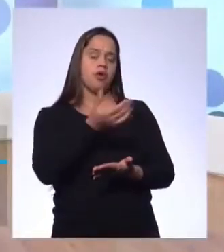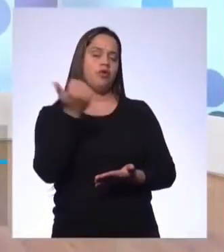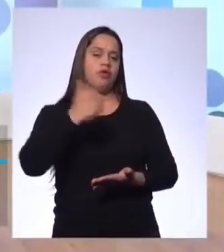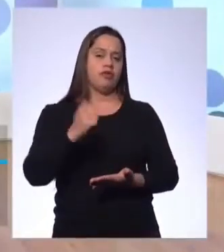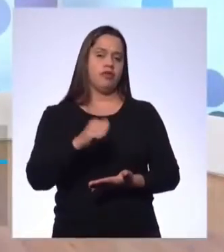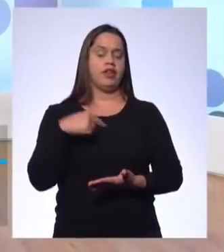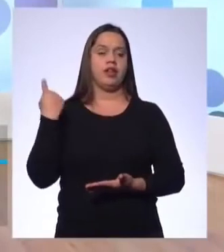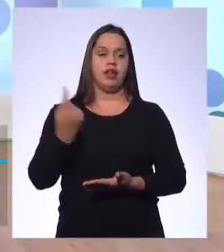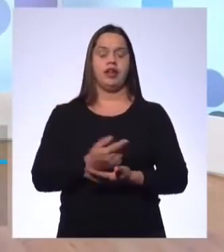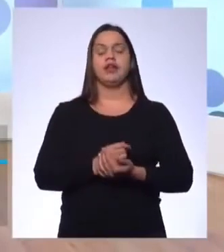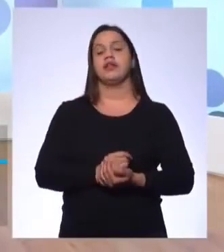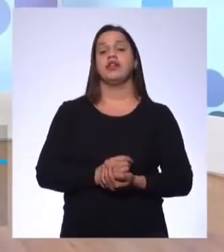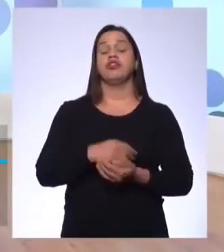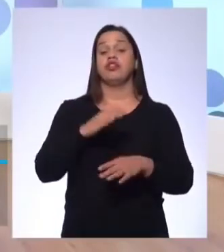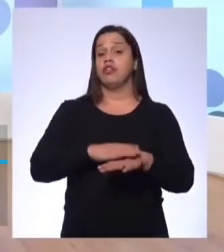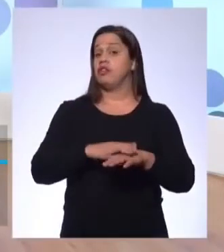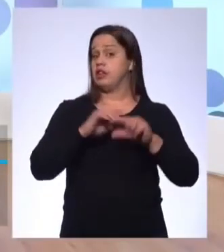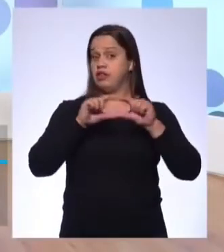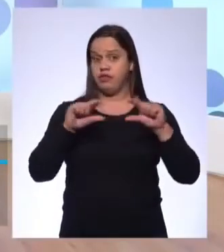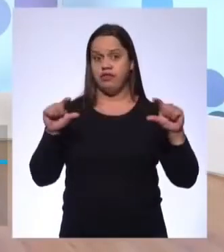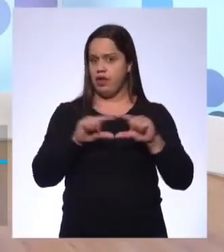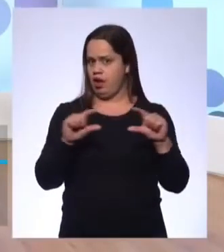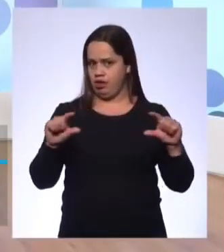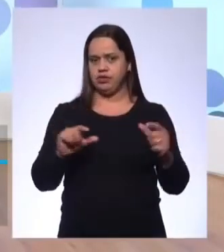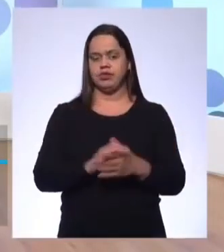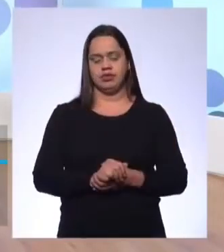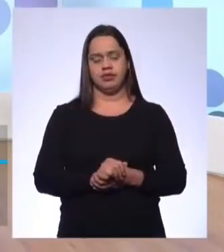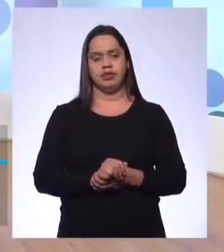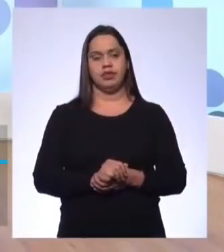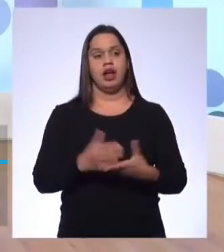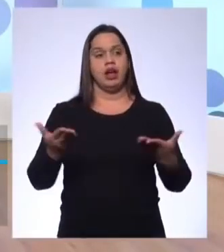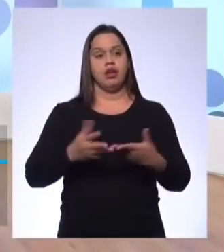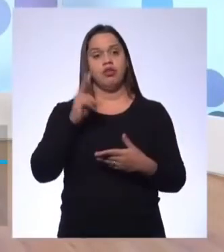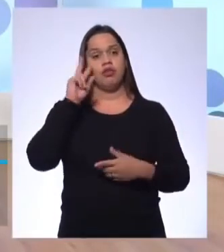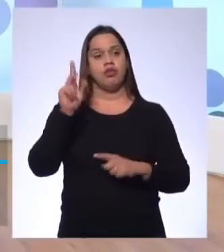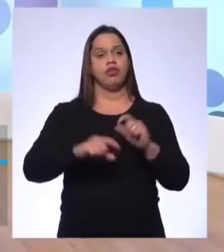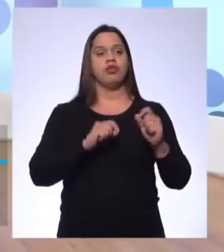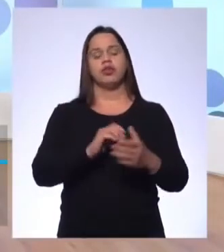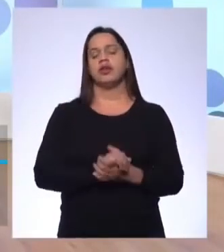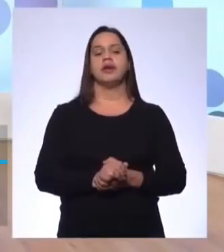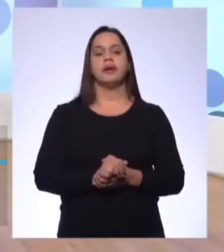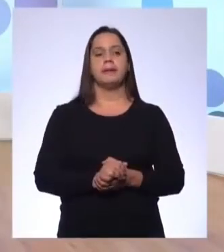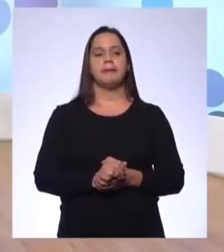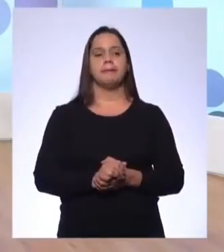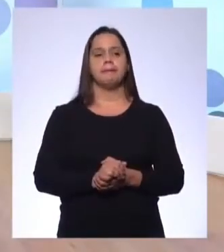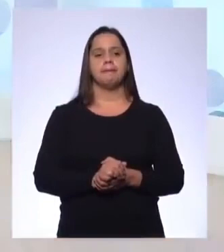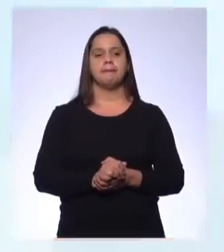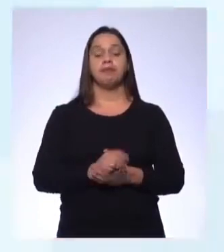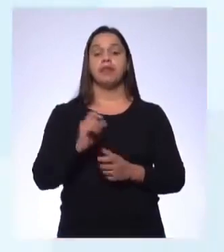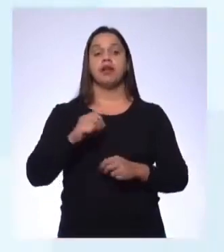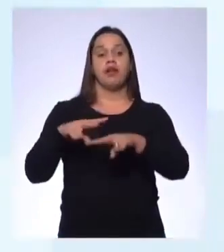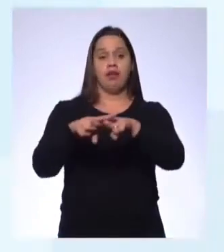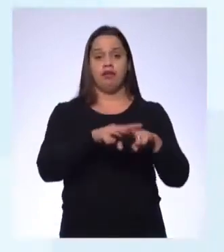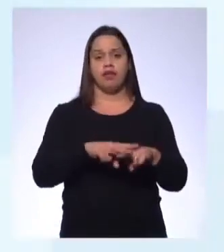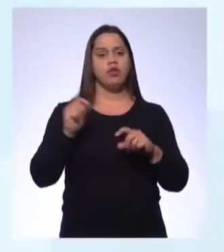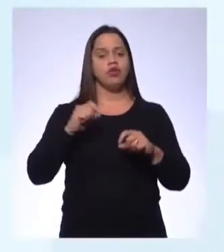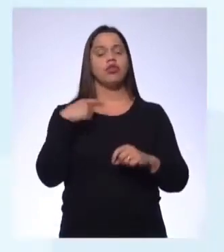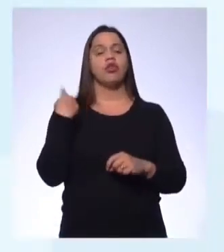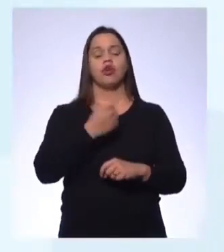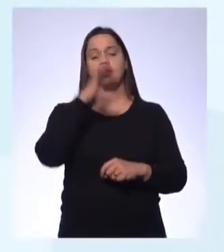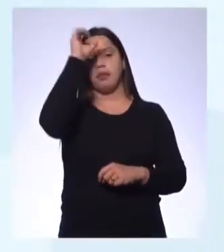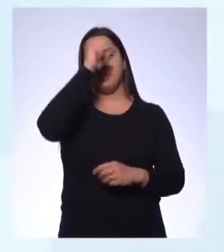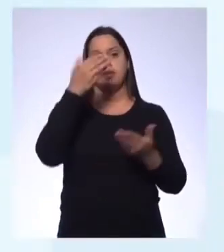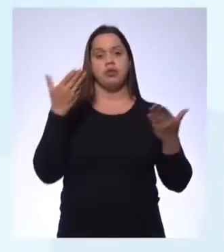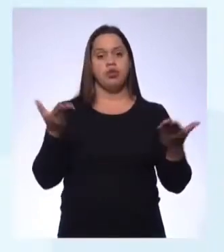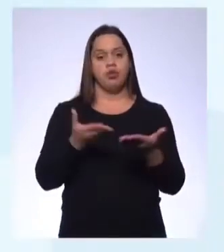Isso, de você construir frases e tal. Agora, nós vamos olhar what did you learn today? O que nós aprendemos hoje? Nós trabalhamos